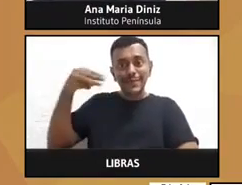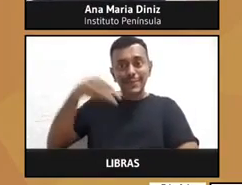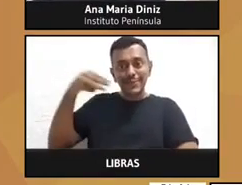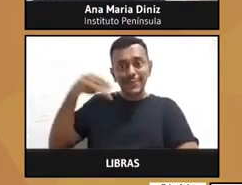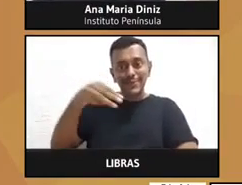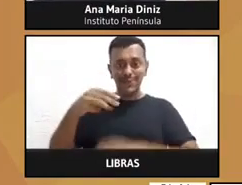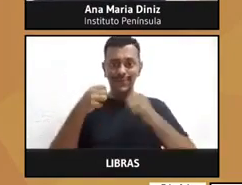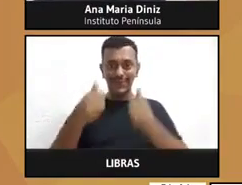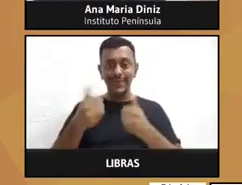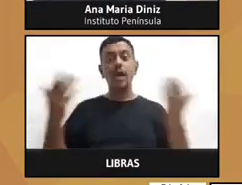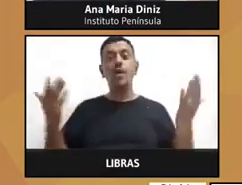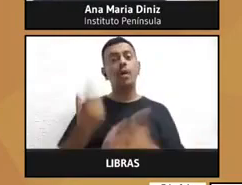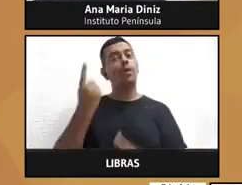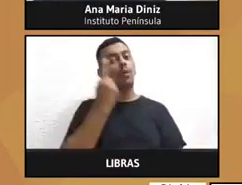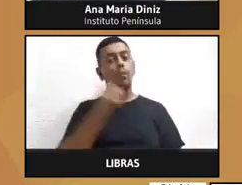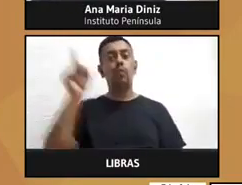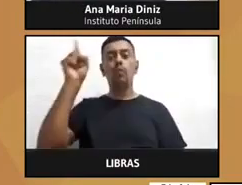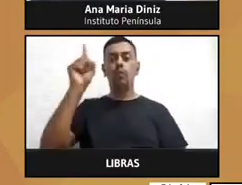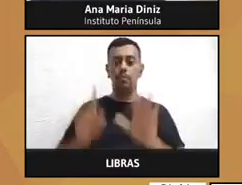Última pergunta.